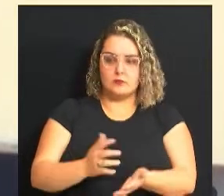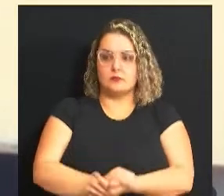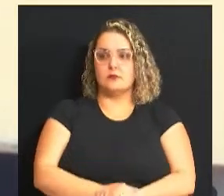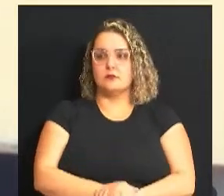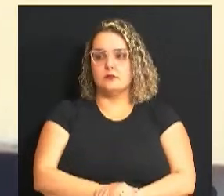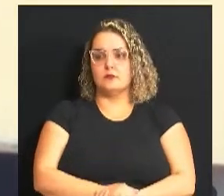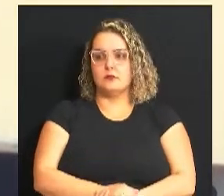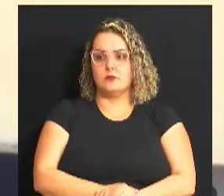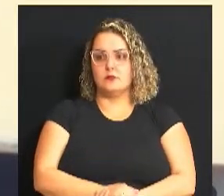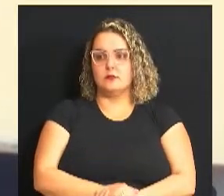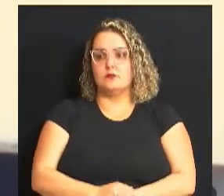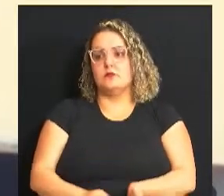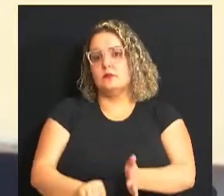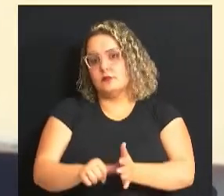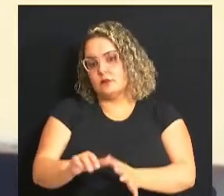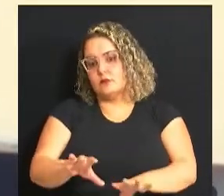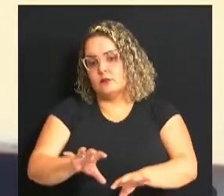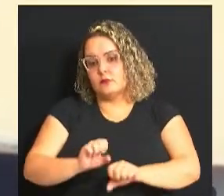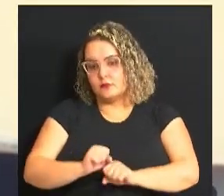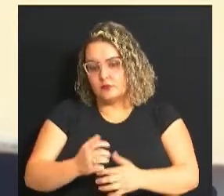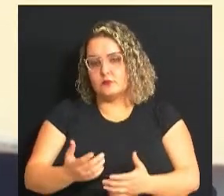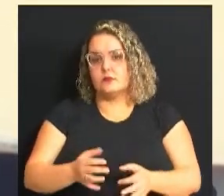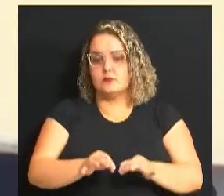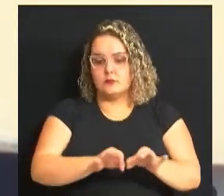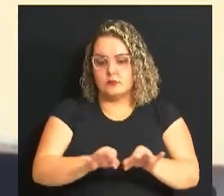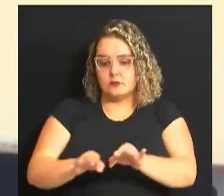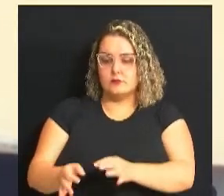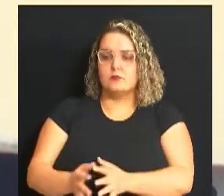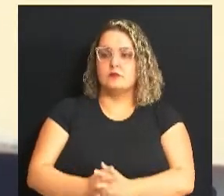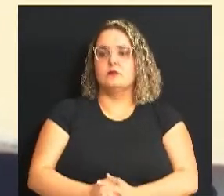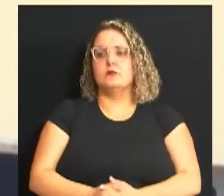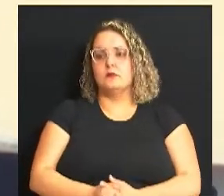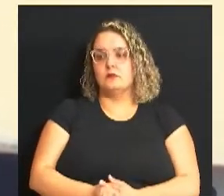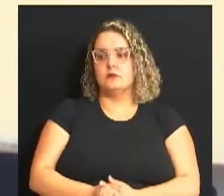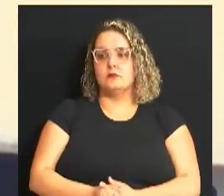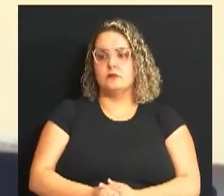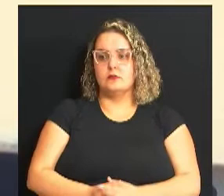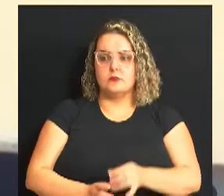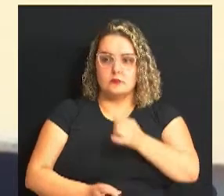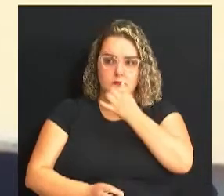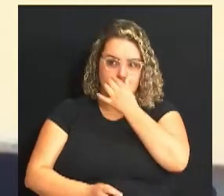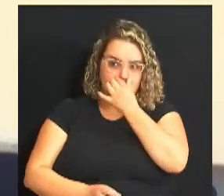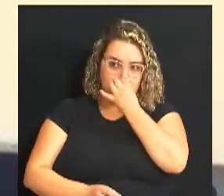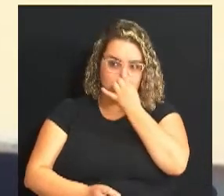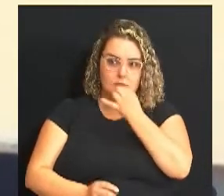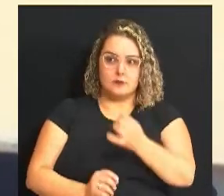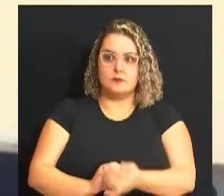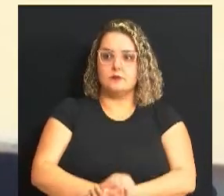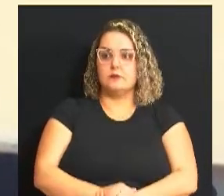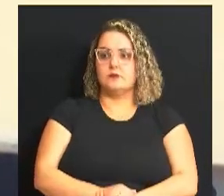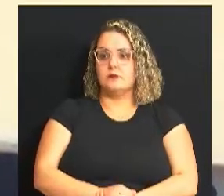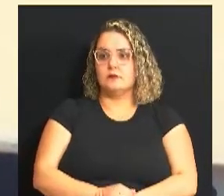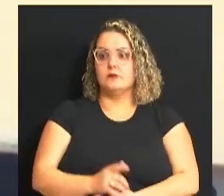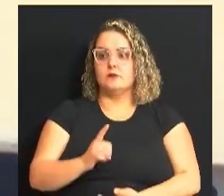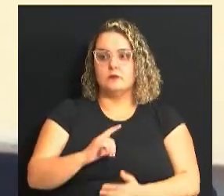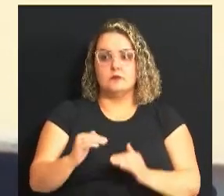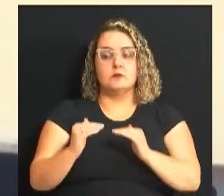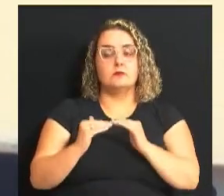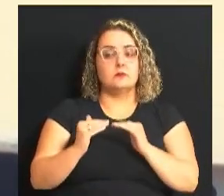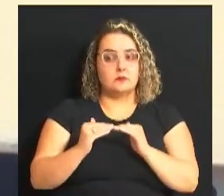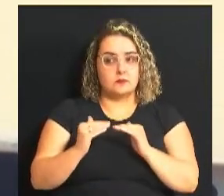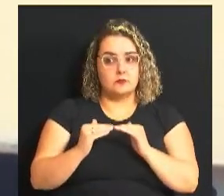Primeiramente, ela vai ter que aderir ao programa. Tá? Aí tem uma concordância